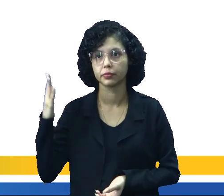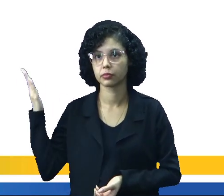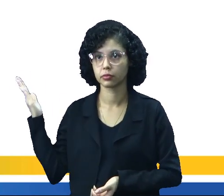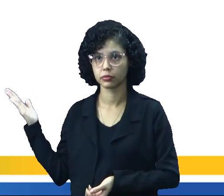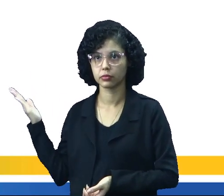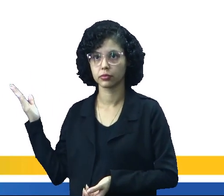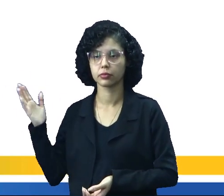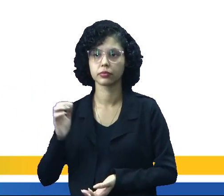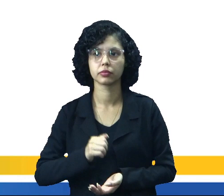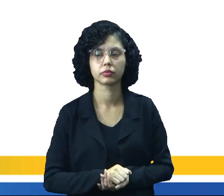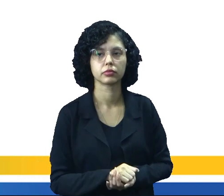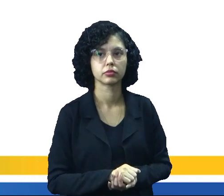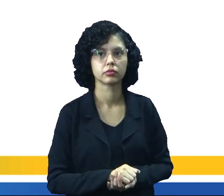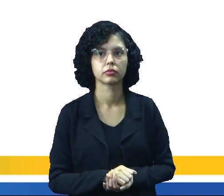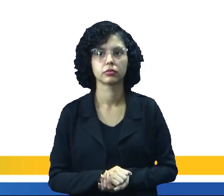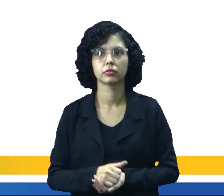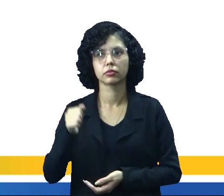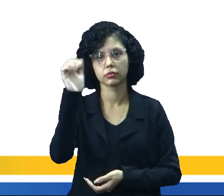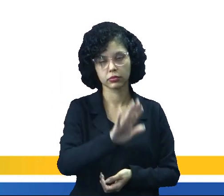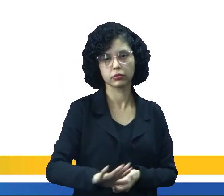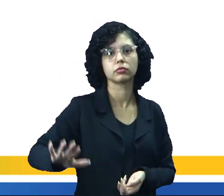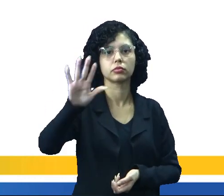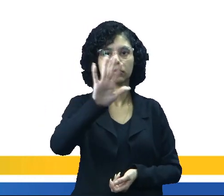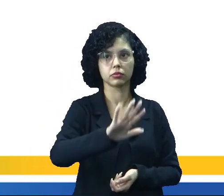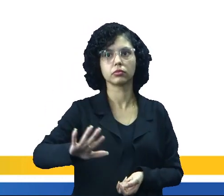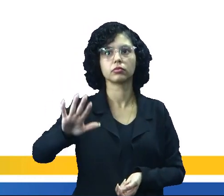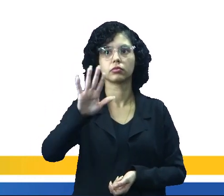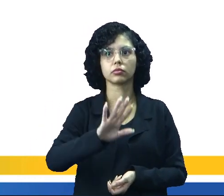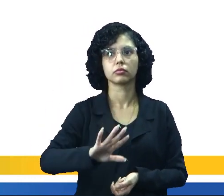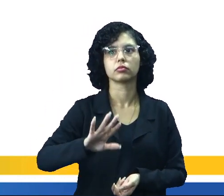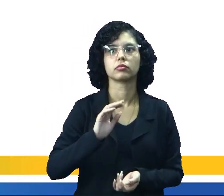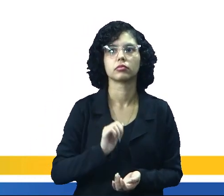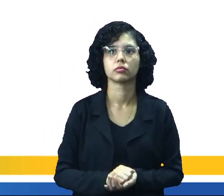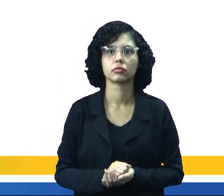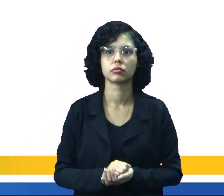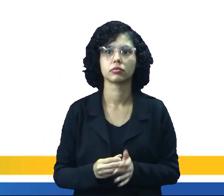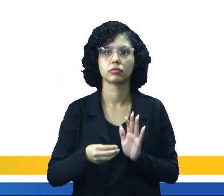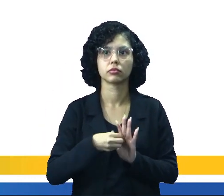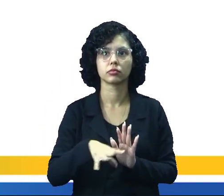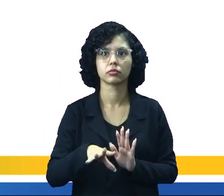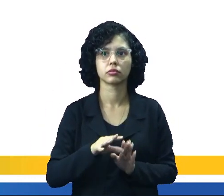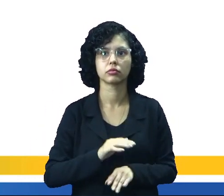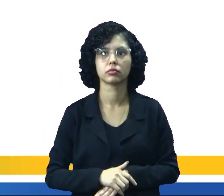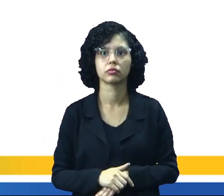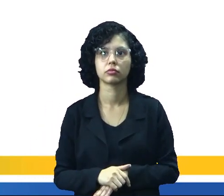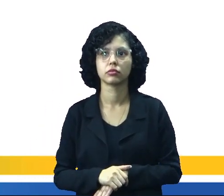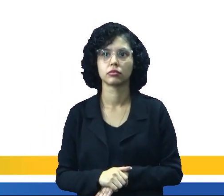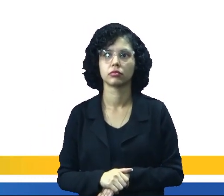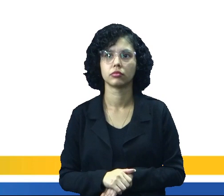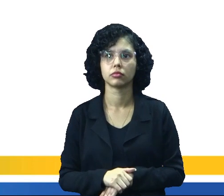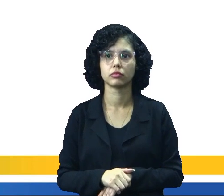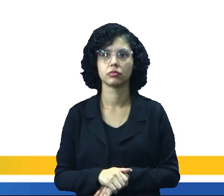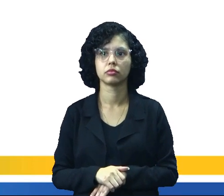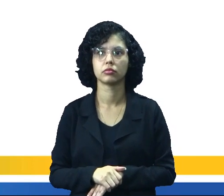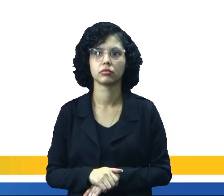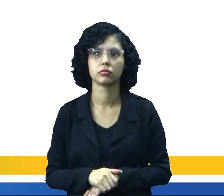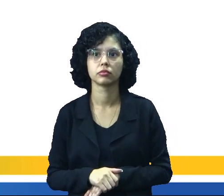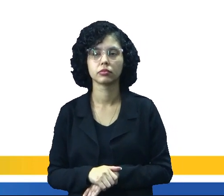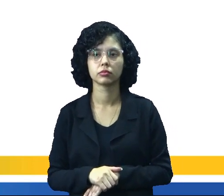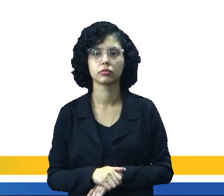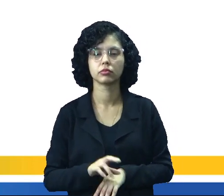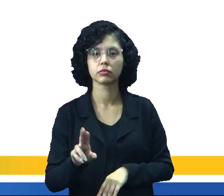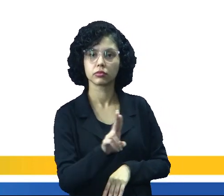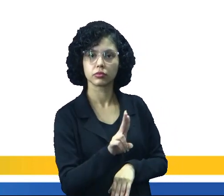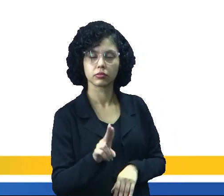Principais aí, né, internacionais, artistas internacionais da arte abstrata: Kandinsky, Piet Mondrian,